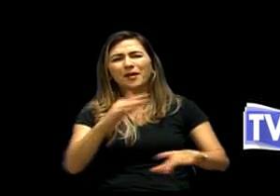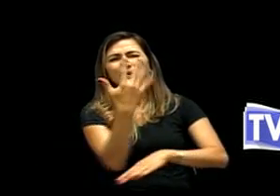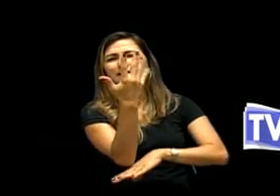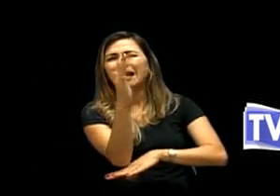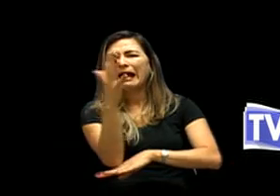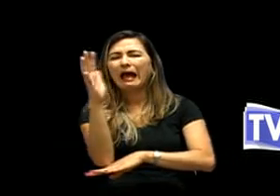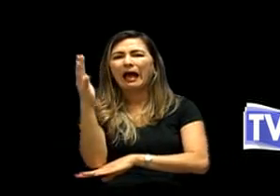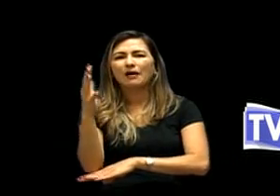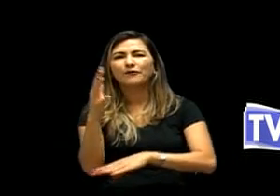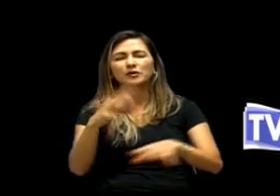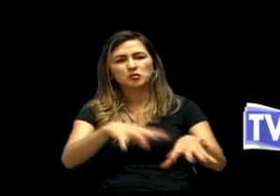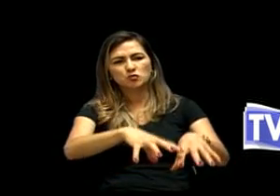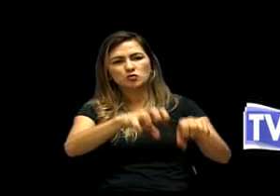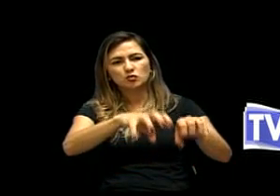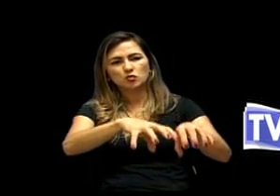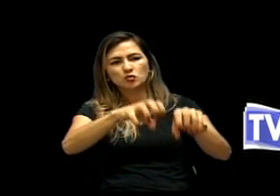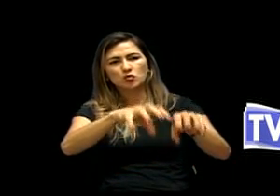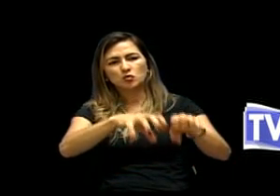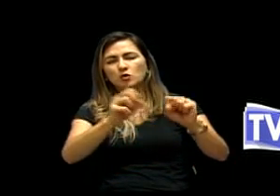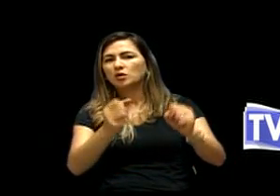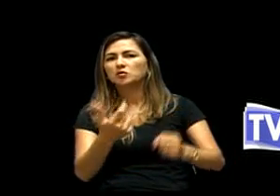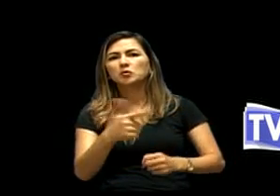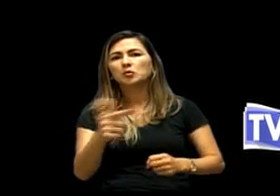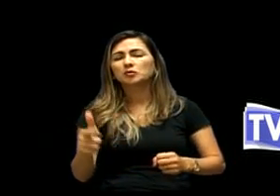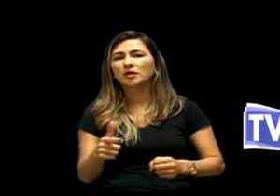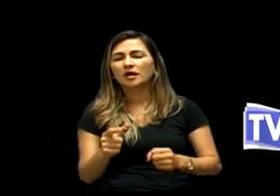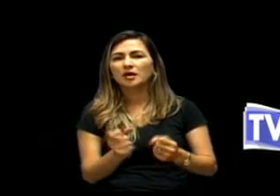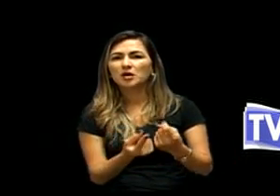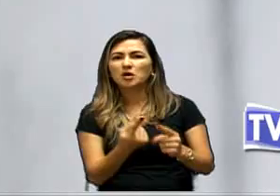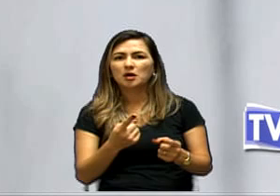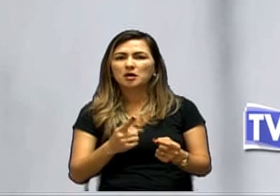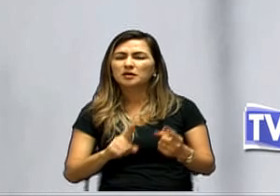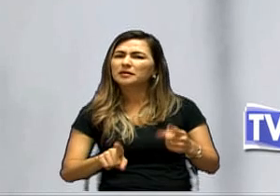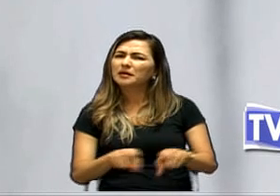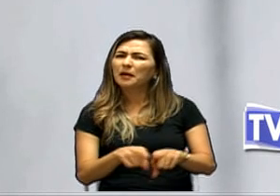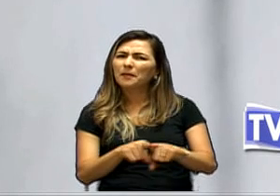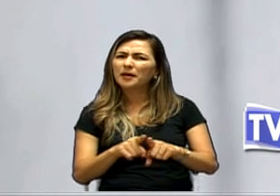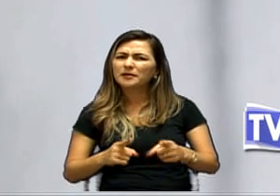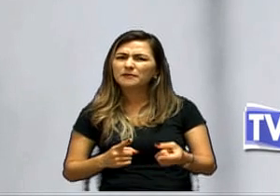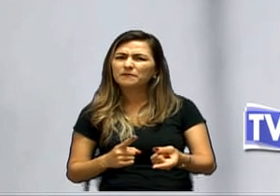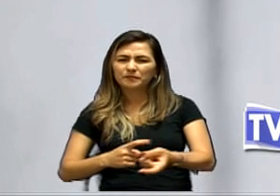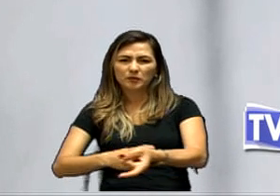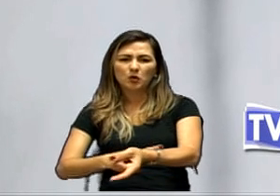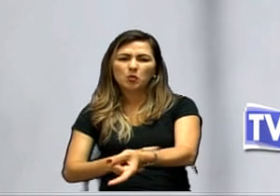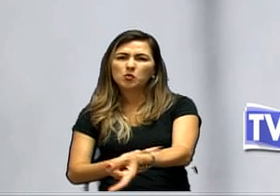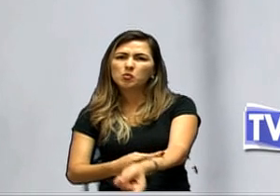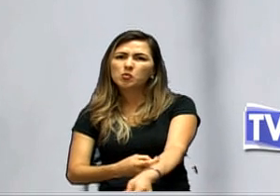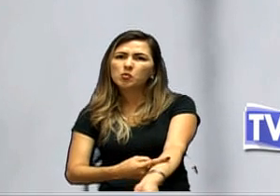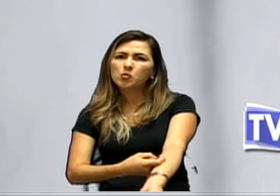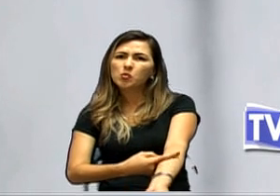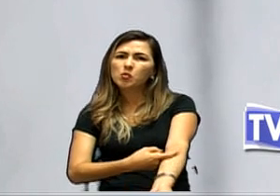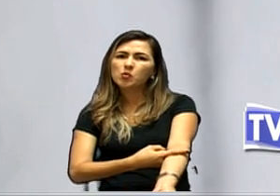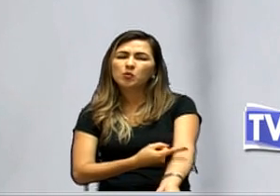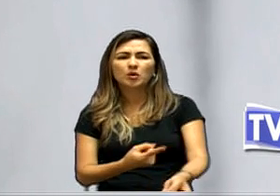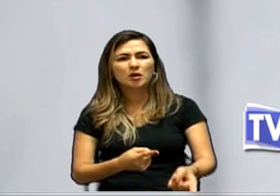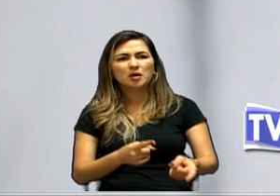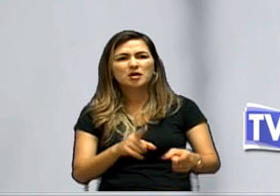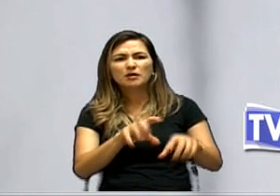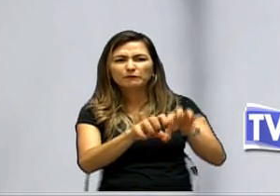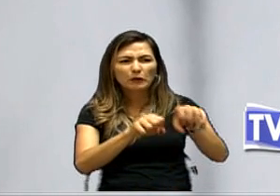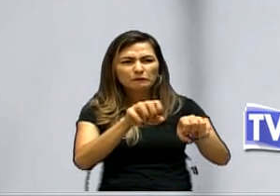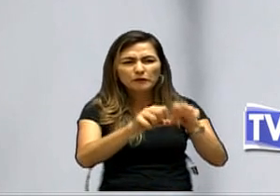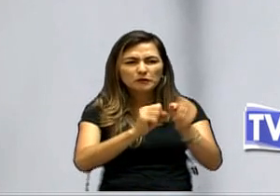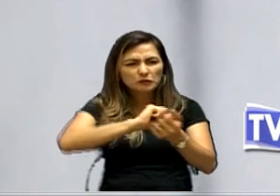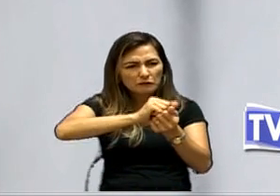e são potencialmente perigosos para toda a fauna, incluindo os humanos. Para se ter uma ideia, há microplásticos na água da torneira